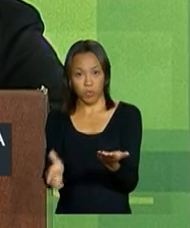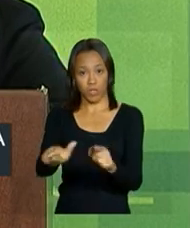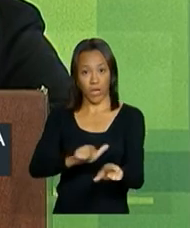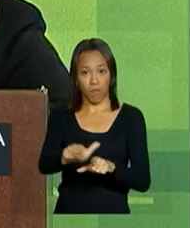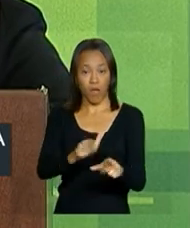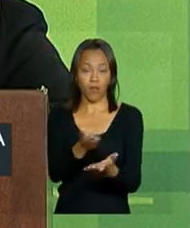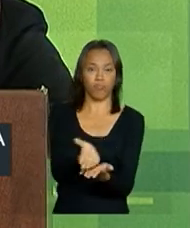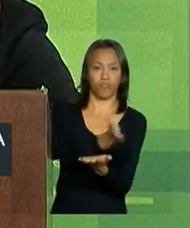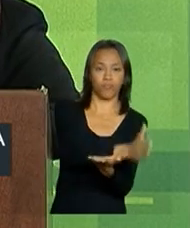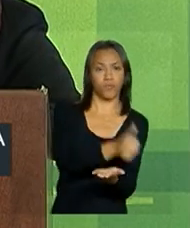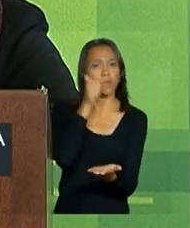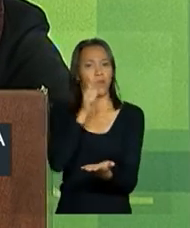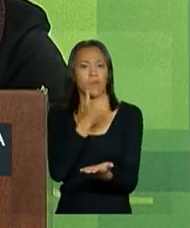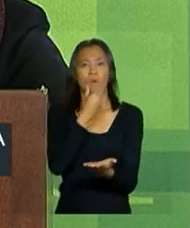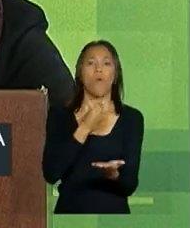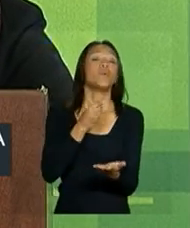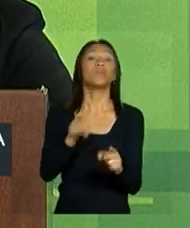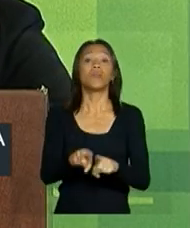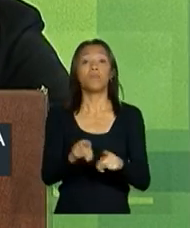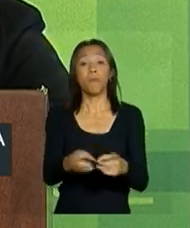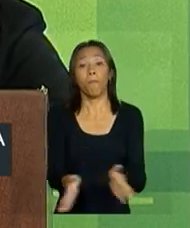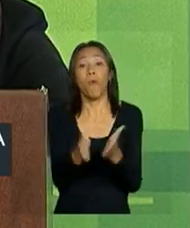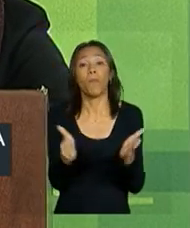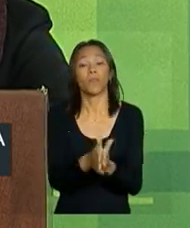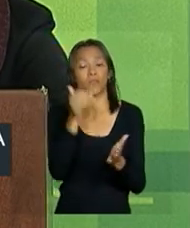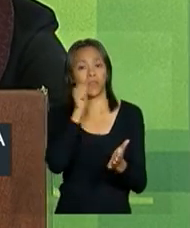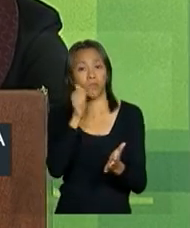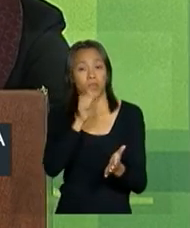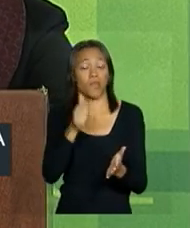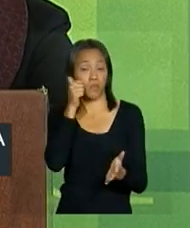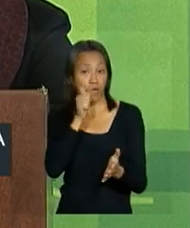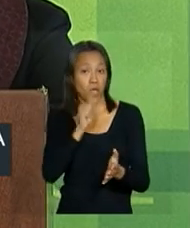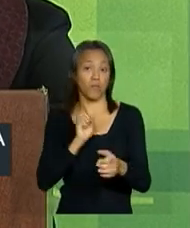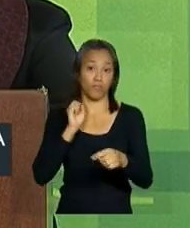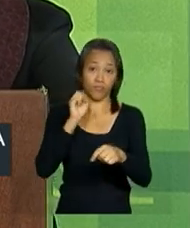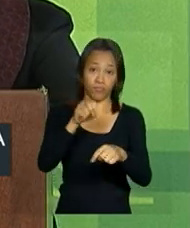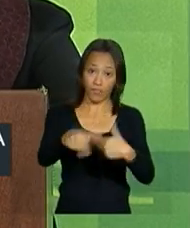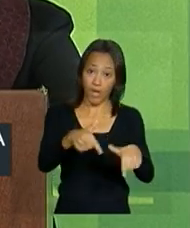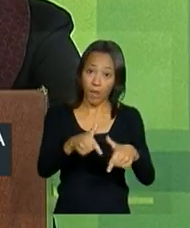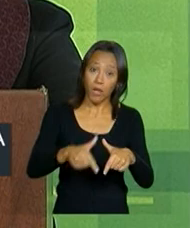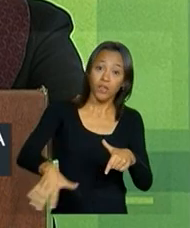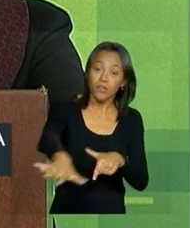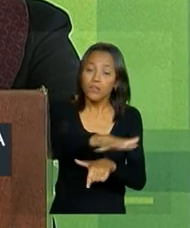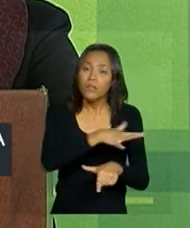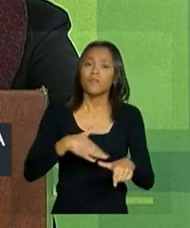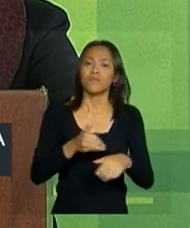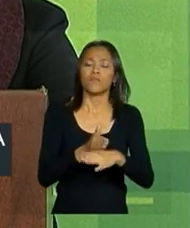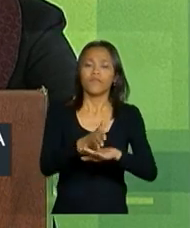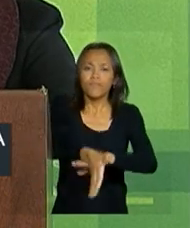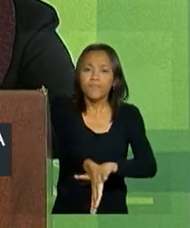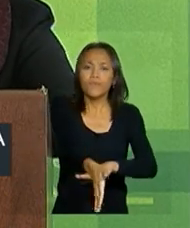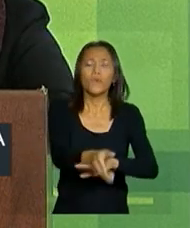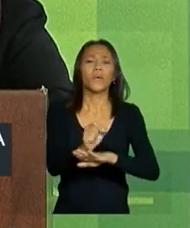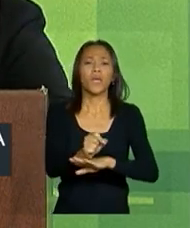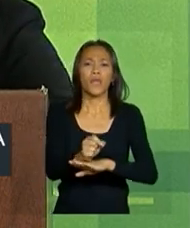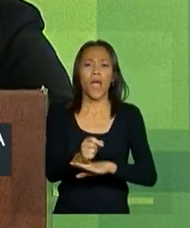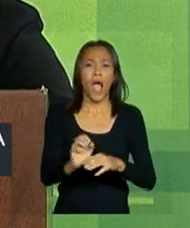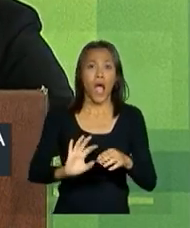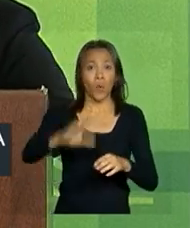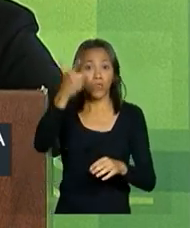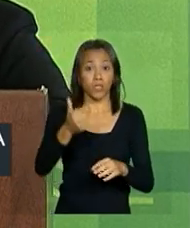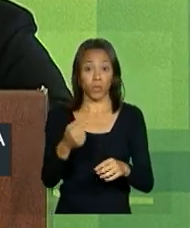EA pobreza das mulheres a injeção feminina aconteceu em paralelo com